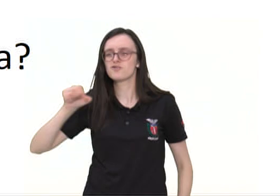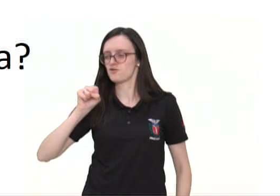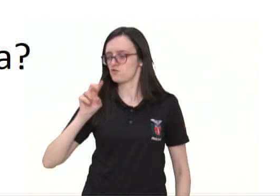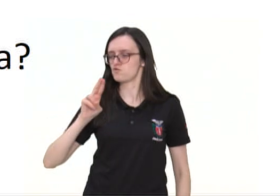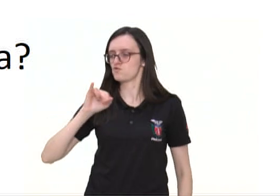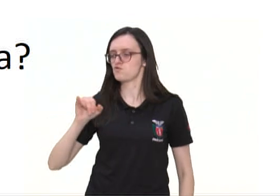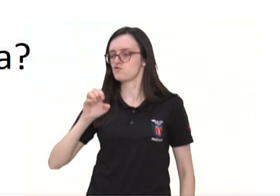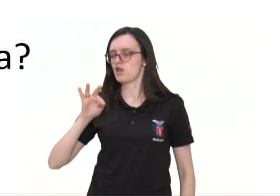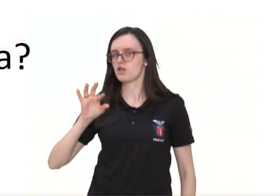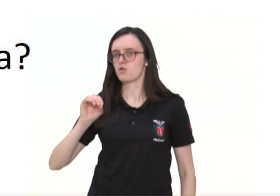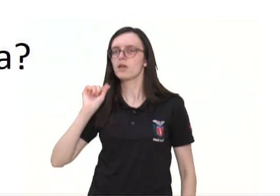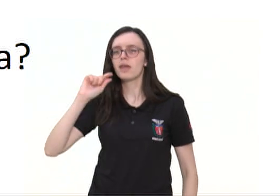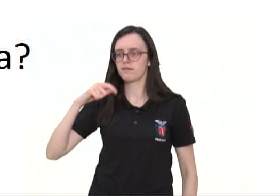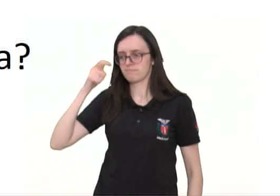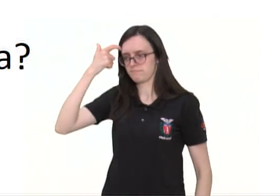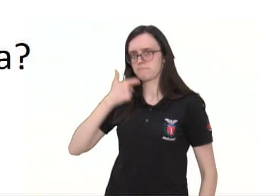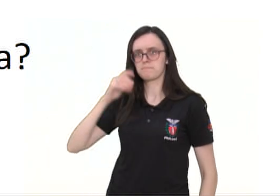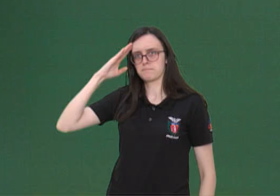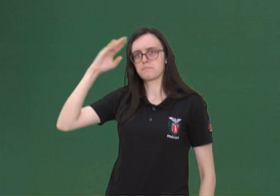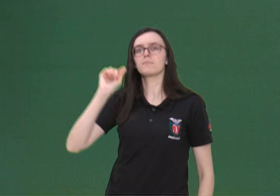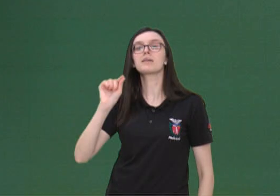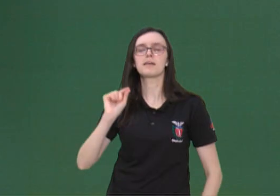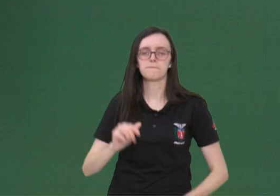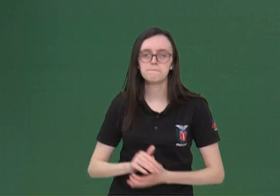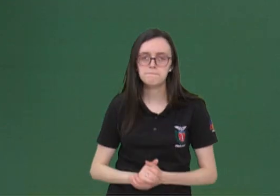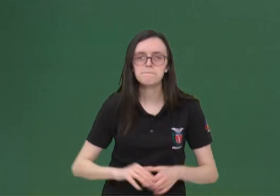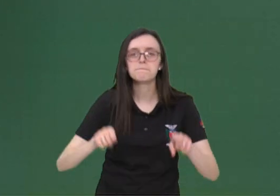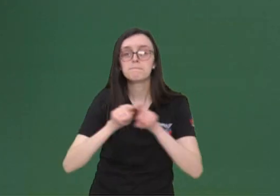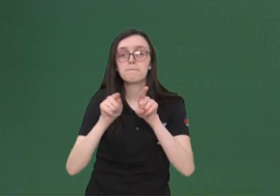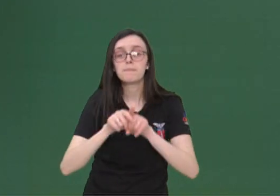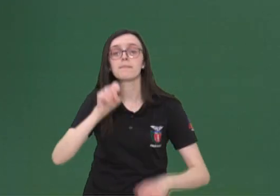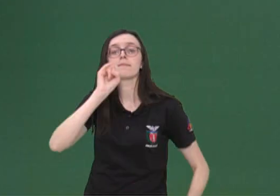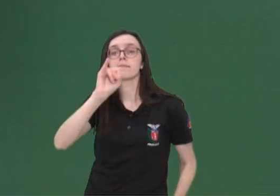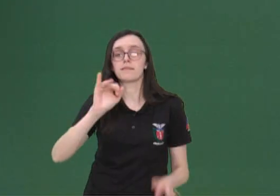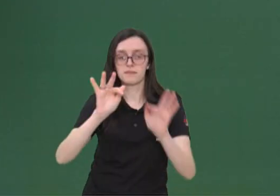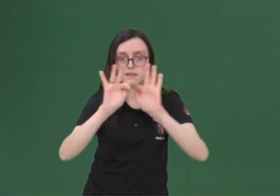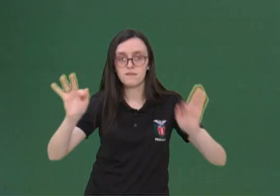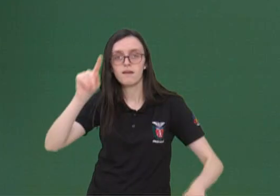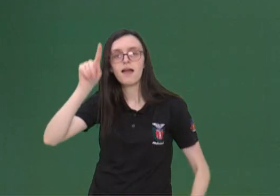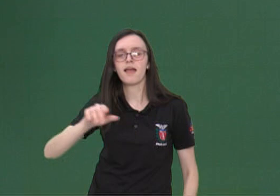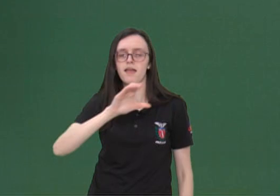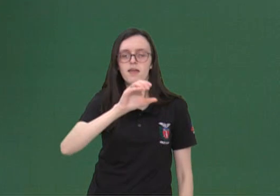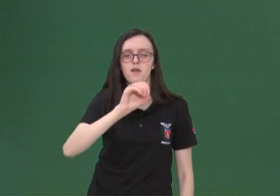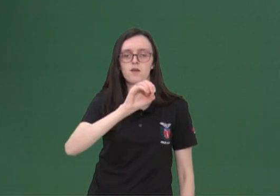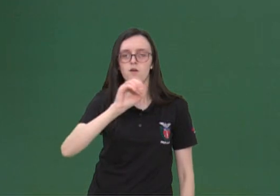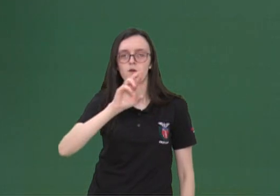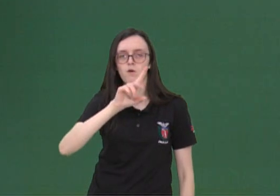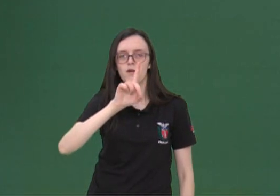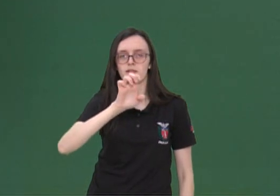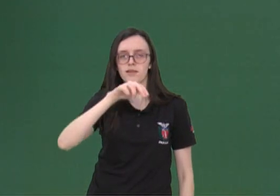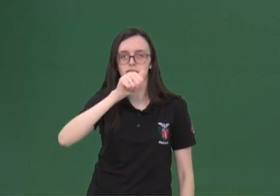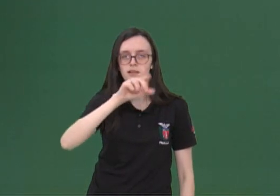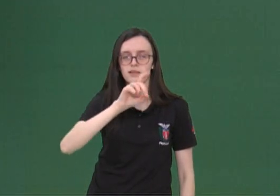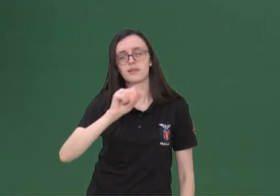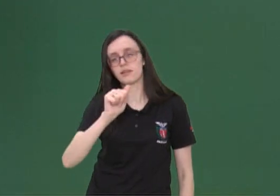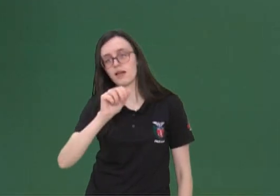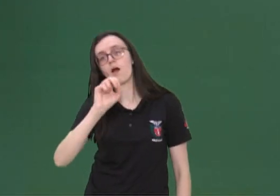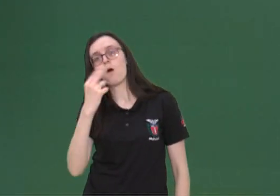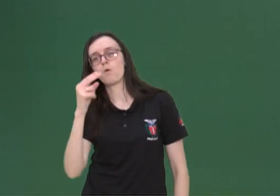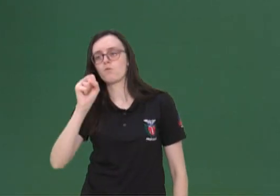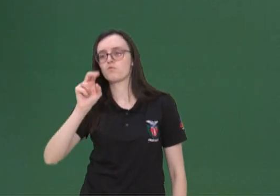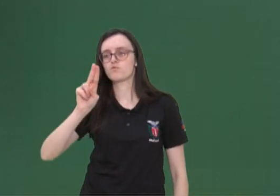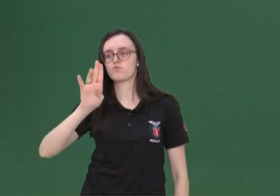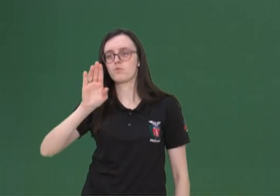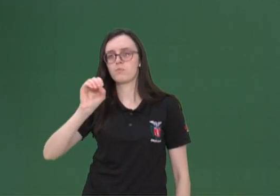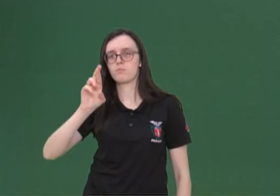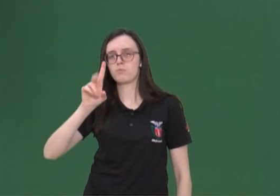dessa oração, certo? E se a frase é coordenada ou subordinada. Então, essa explicação